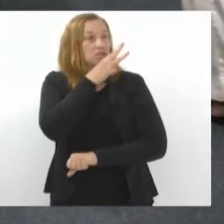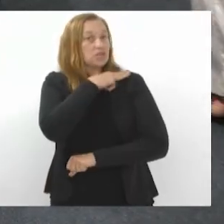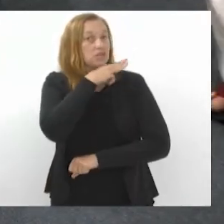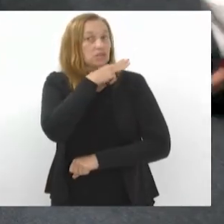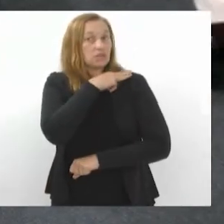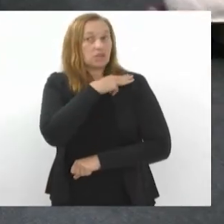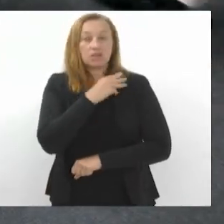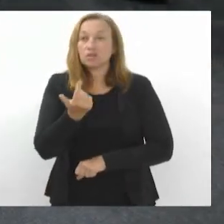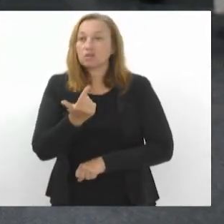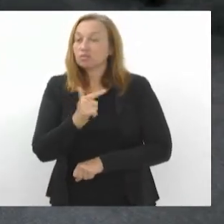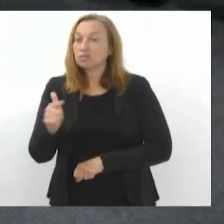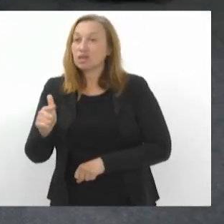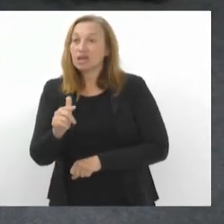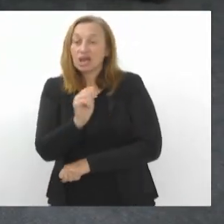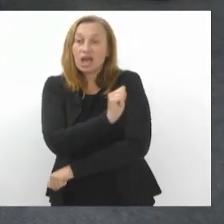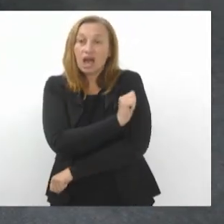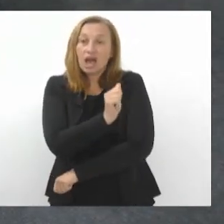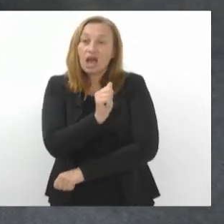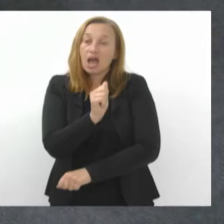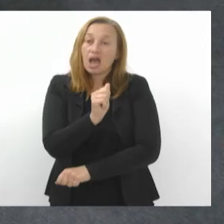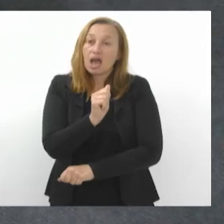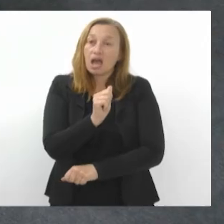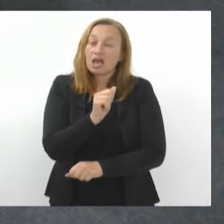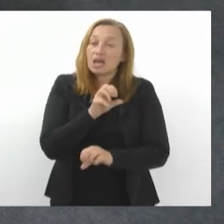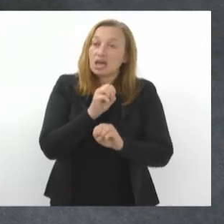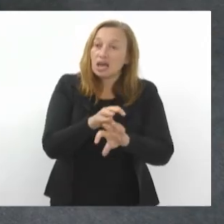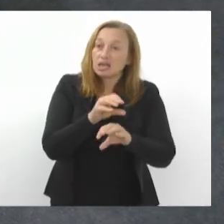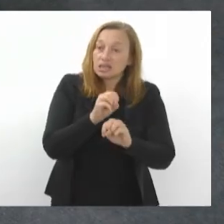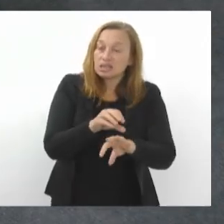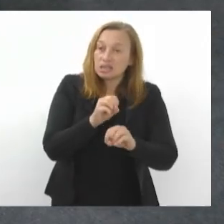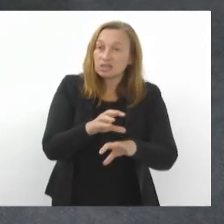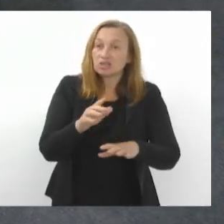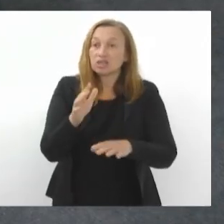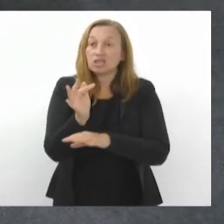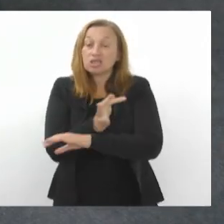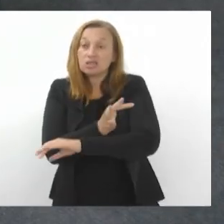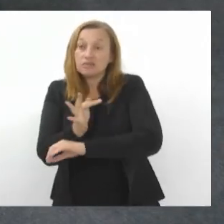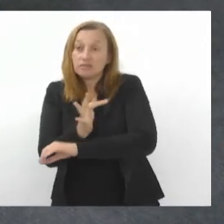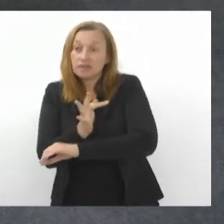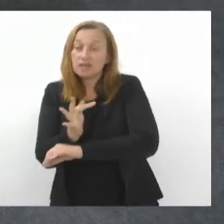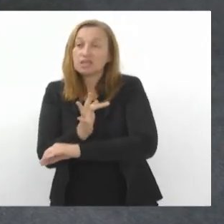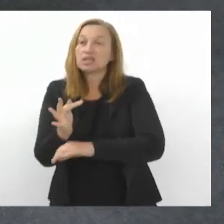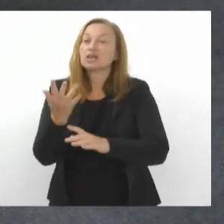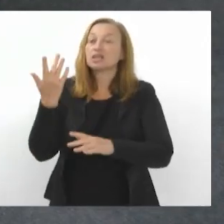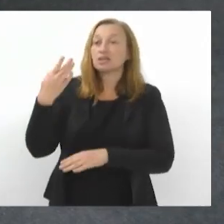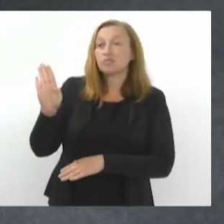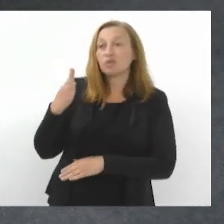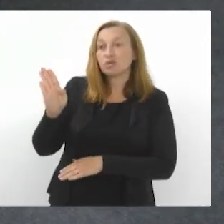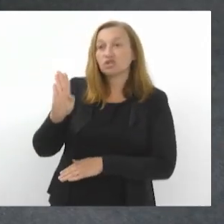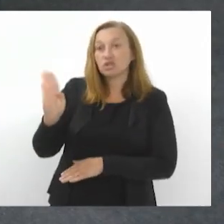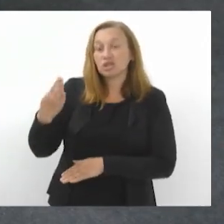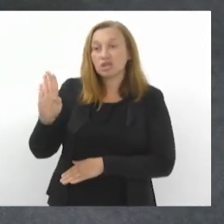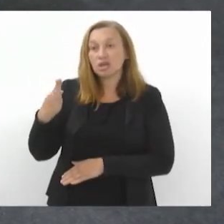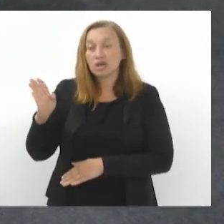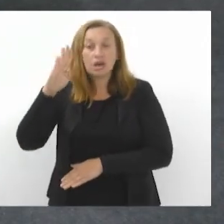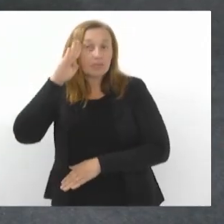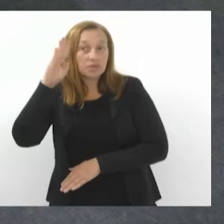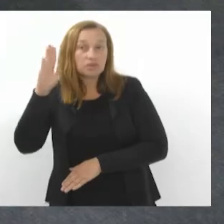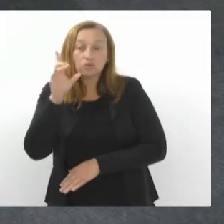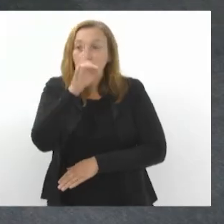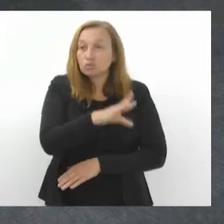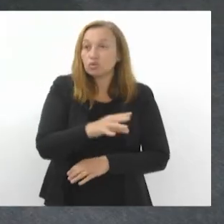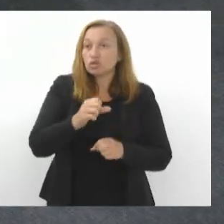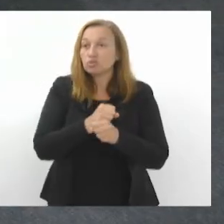sem ter aula de física, sem ter aula de biologia, sem ter aula de diversas disciplinas fundamentais no último